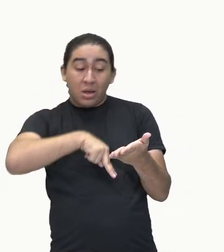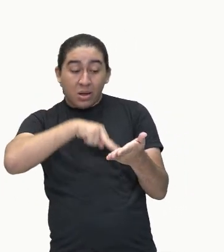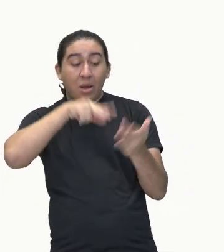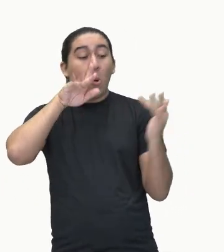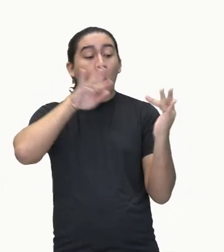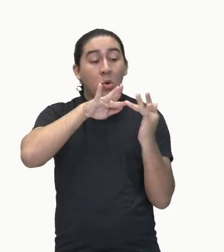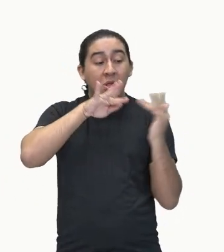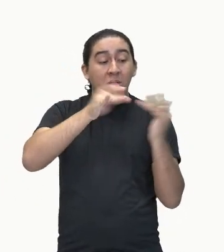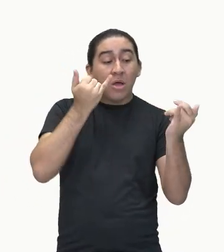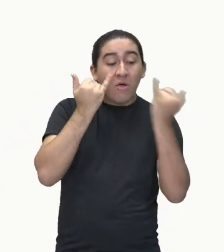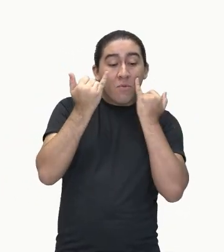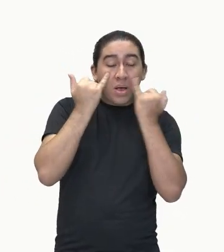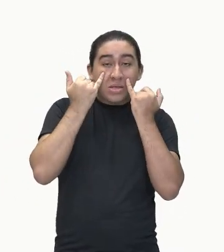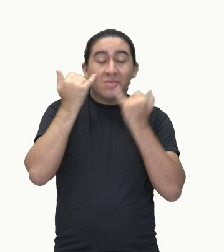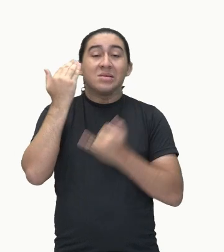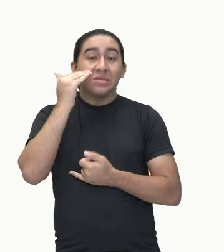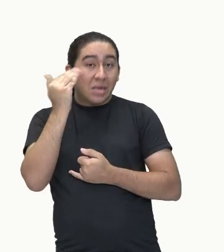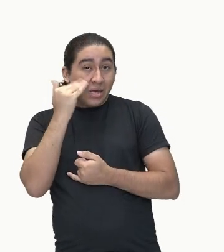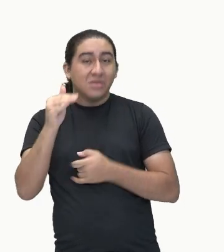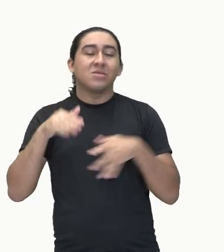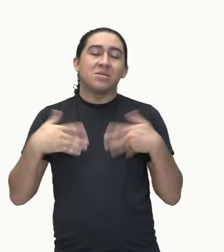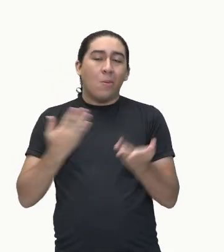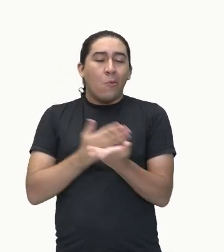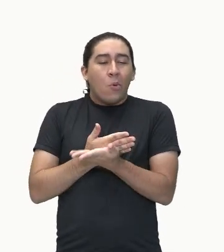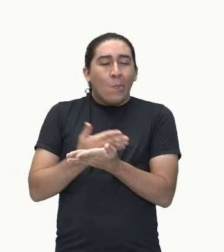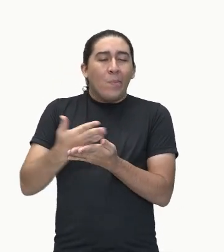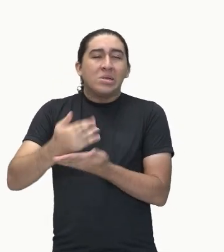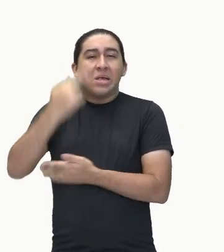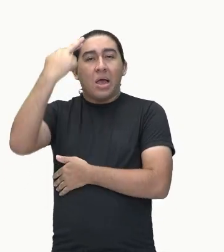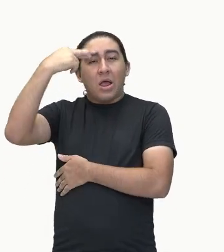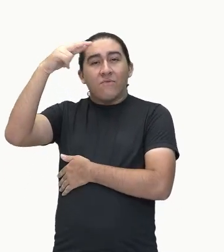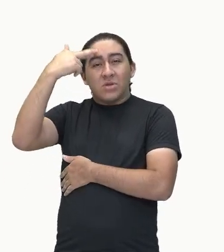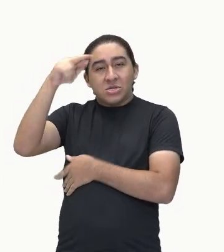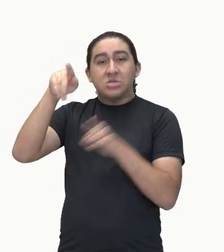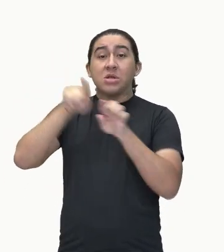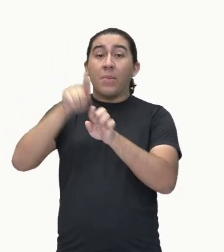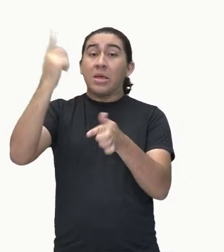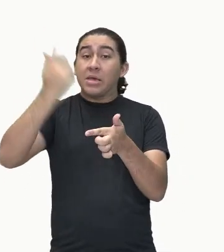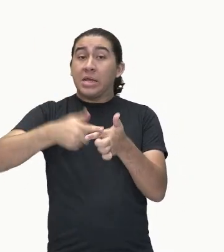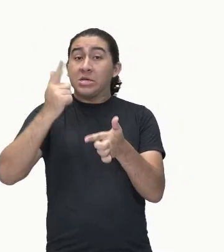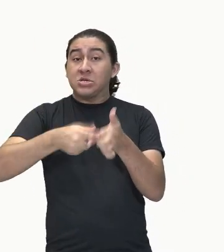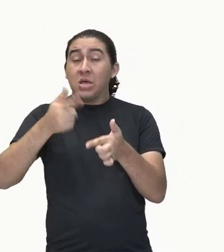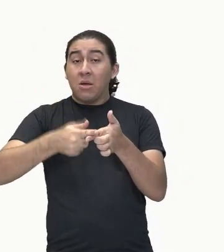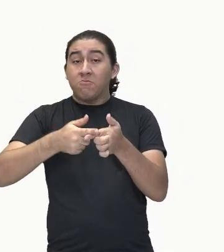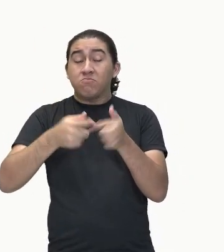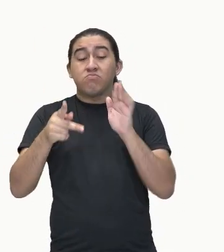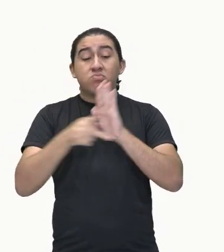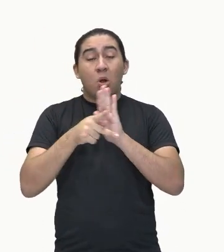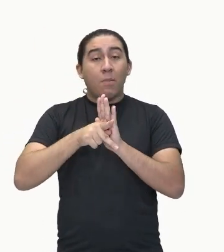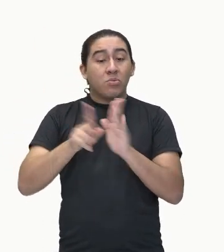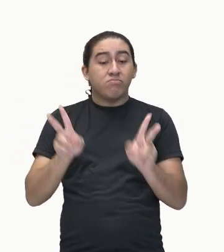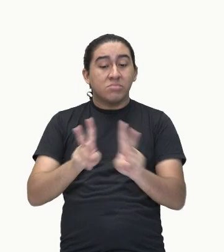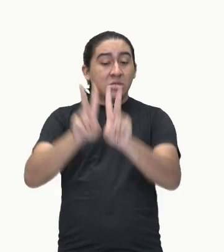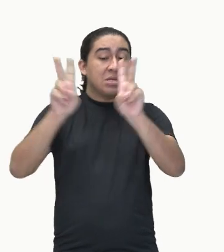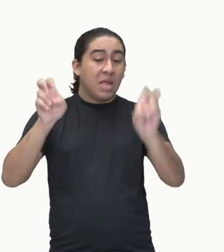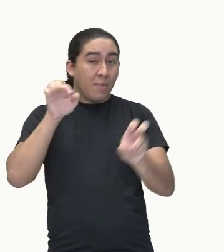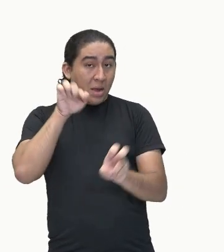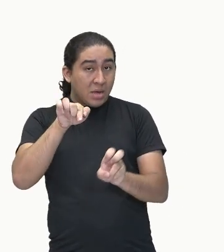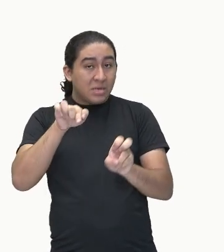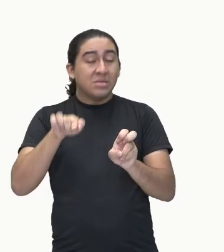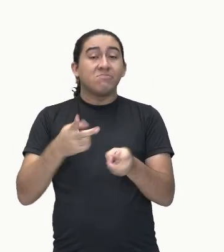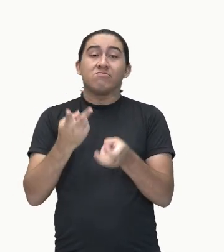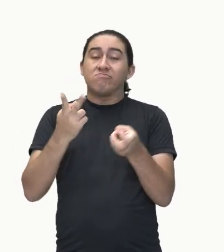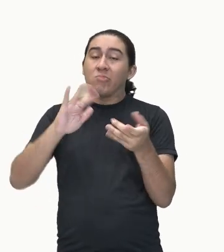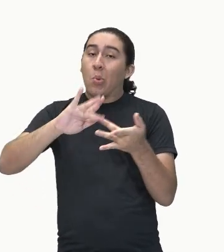contato e, a partir disso, começam a refletir, a tecer críticas sobre aquele determinado contexto, sobre aquela determinada